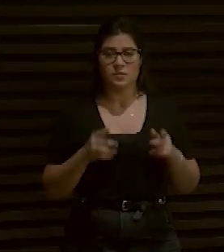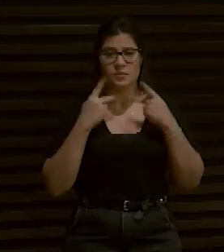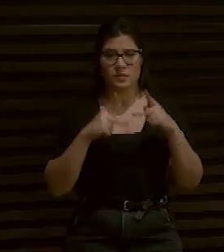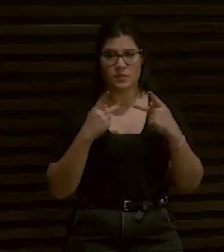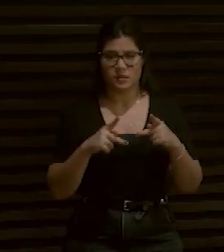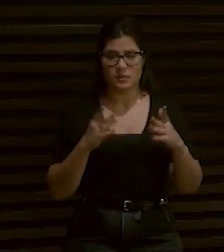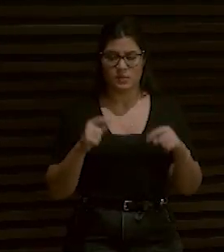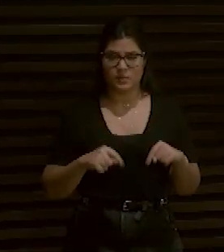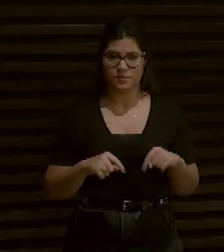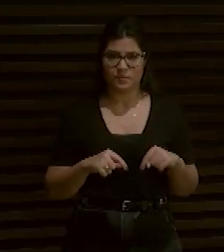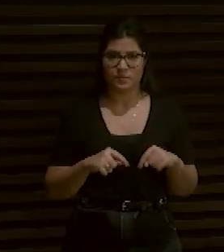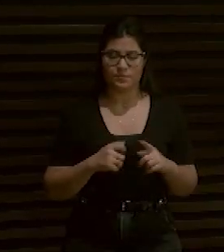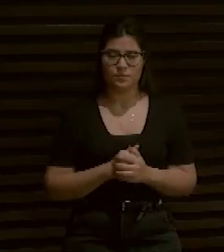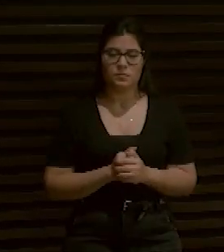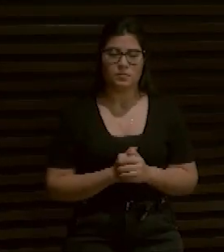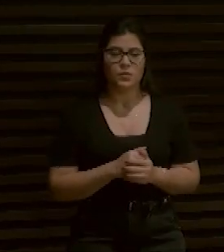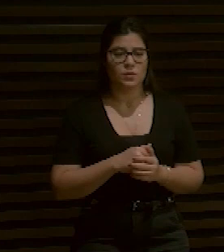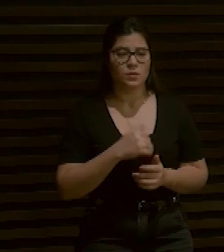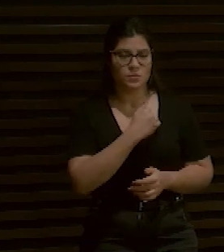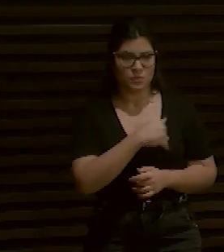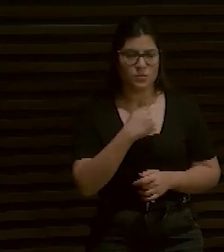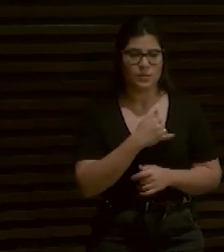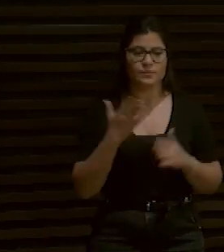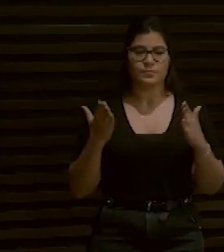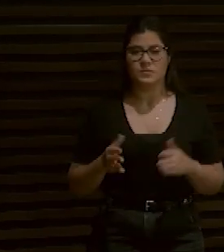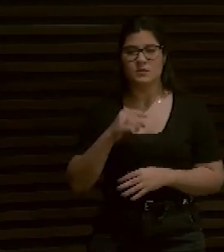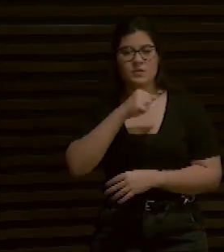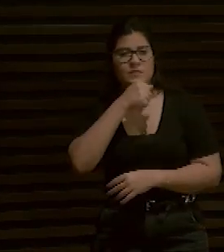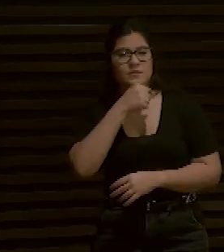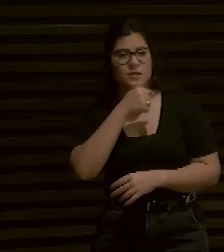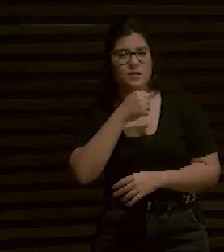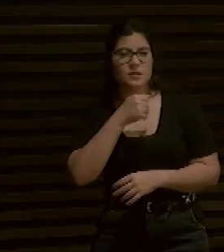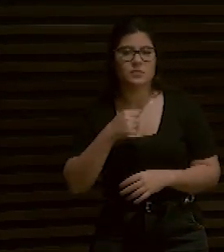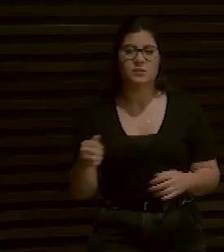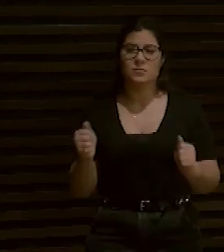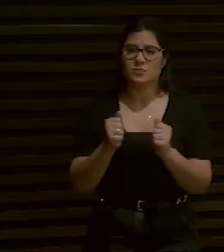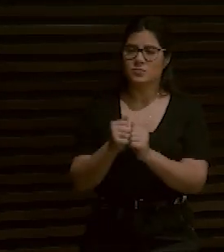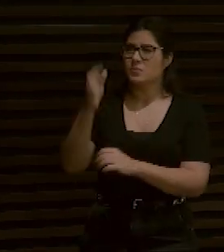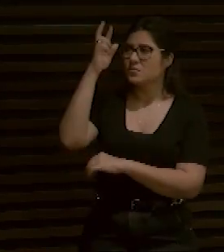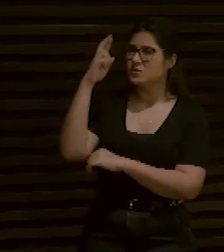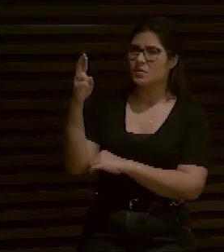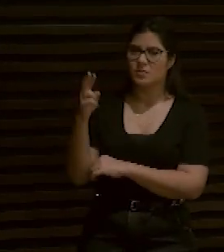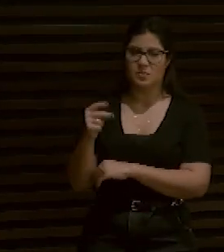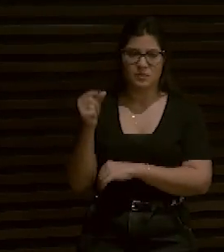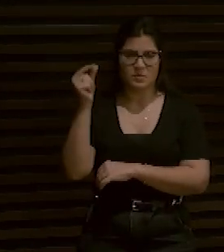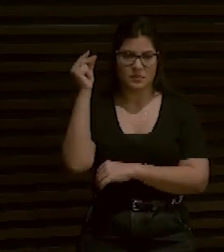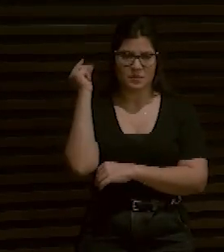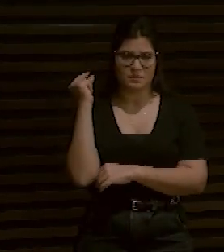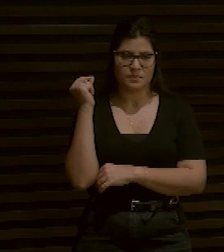maduro, um homem que já caminhou bastante com o Senhor. Os relatos dizem que este foi o último